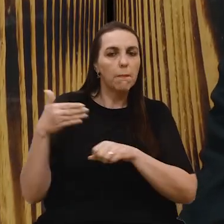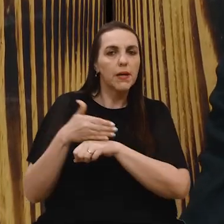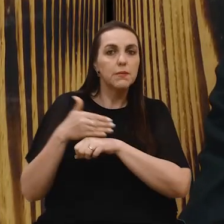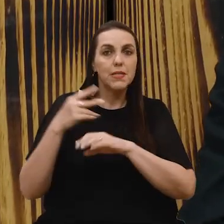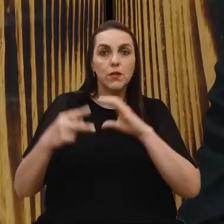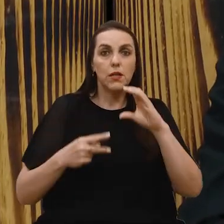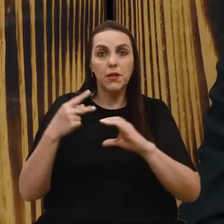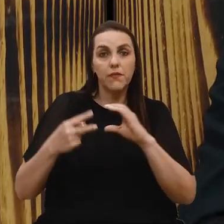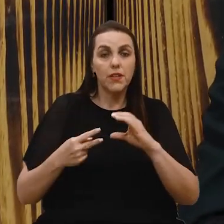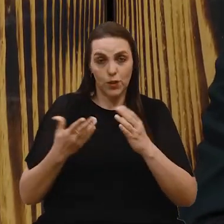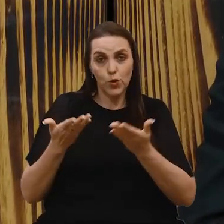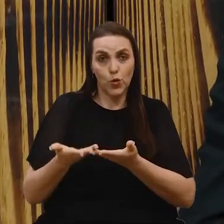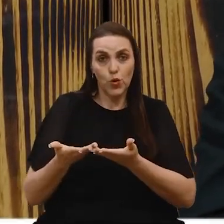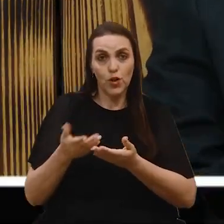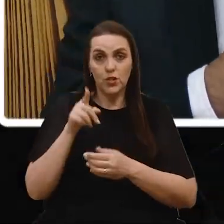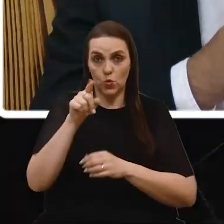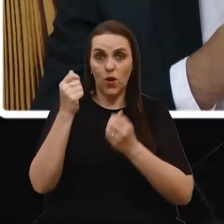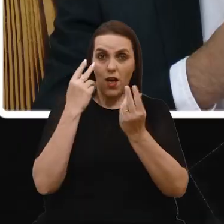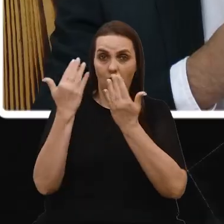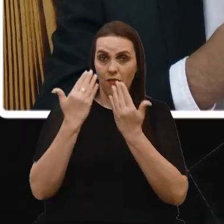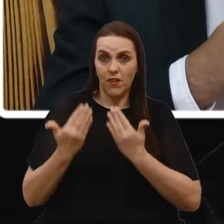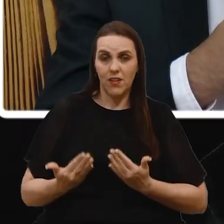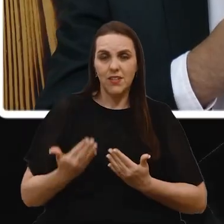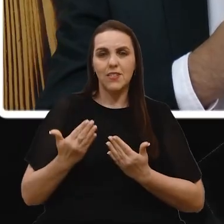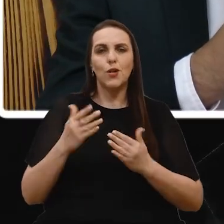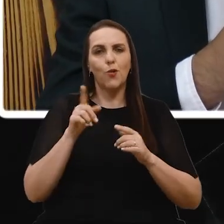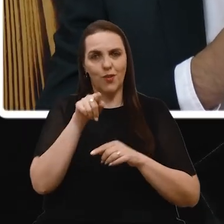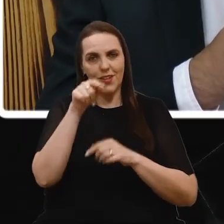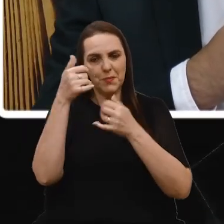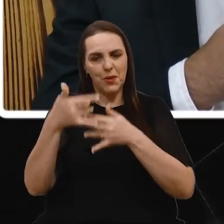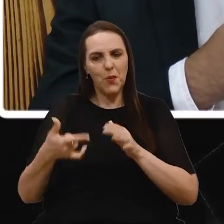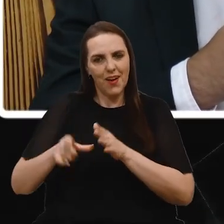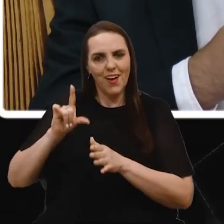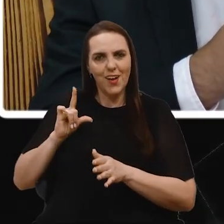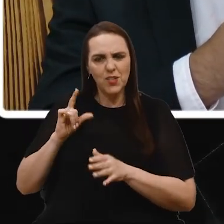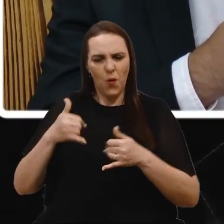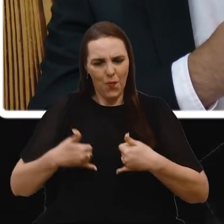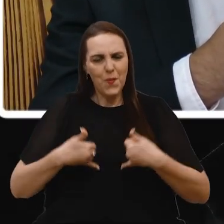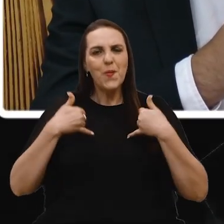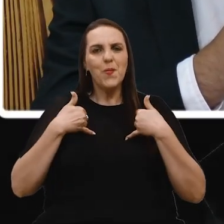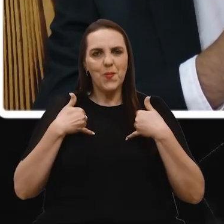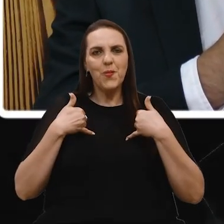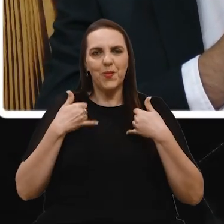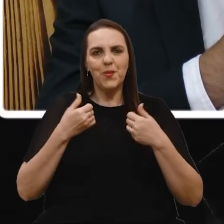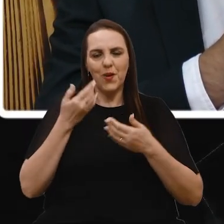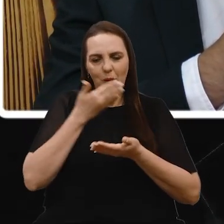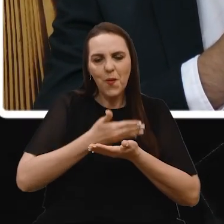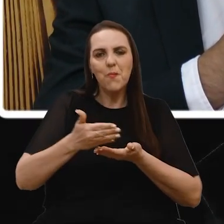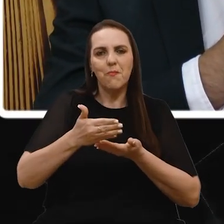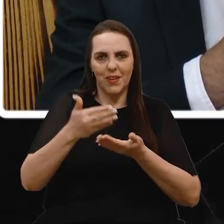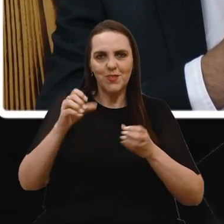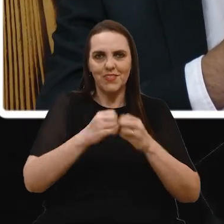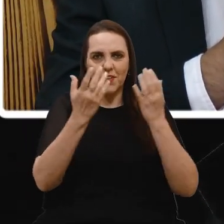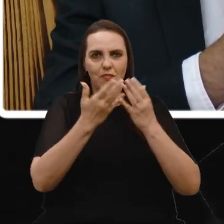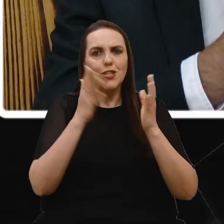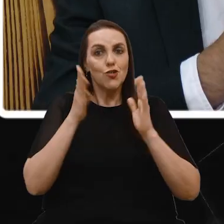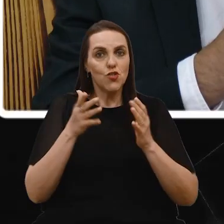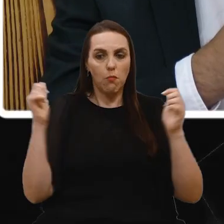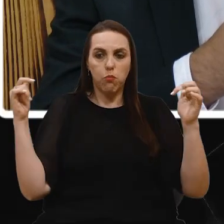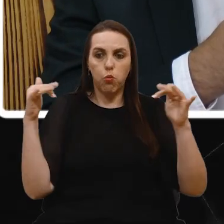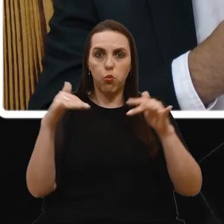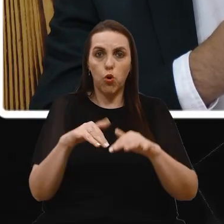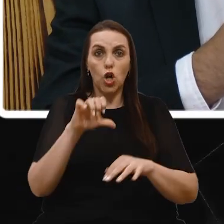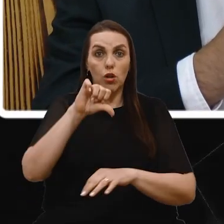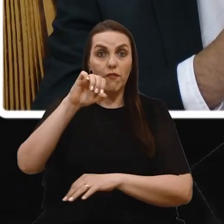e também a sua avaliação, o senhor que me falava já com muito orgulho que nesses primeiros dias atraímos já